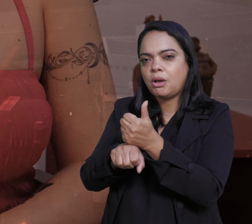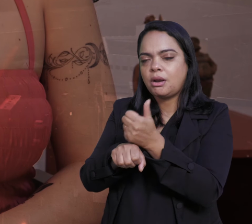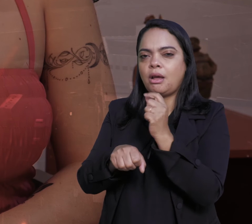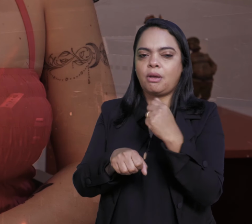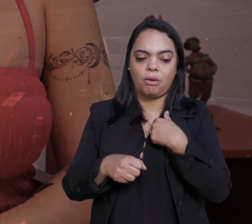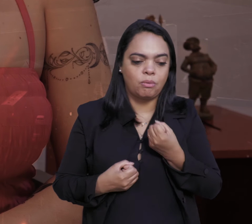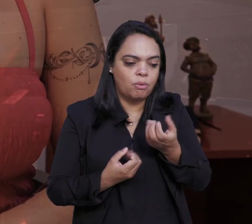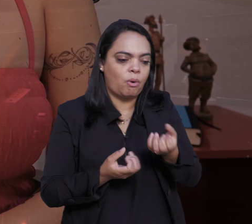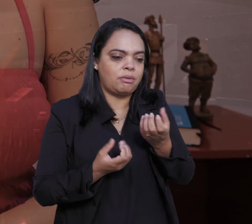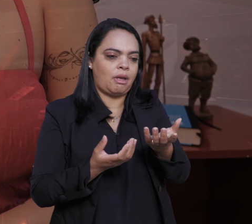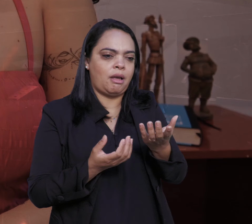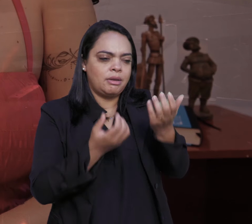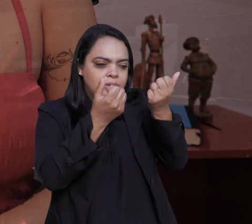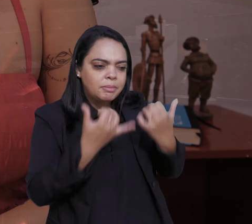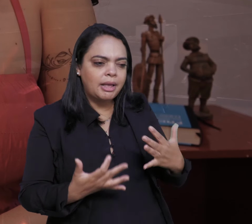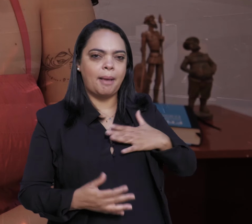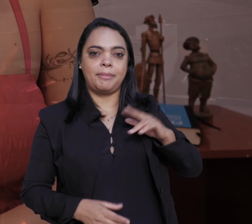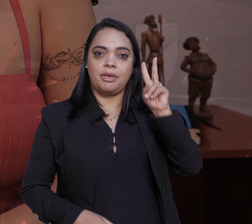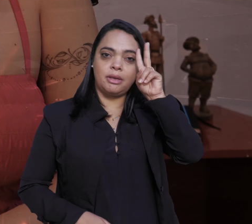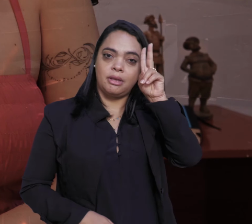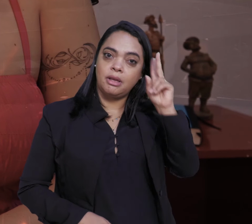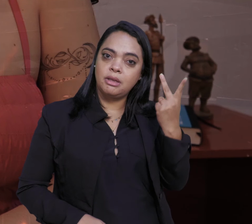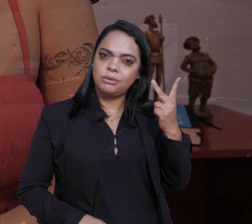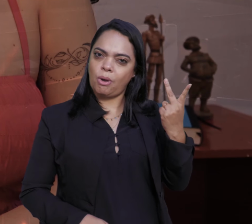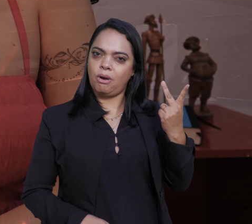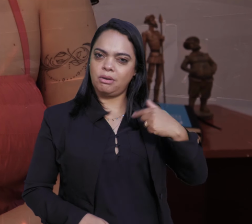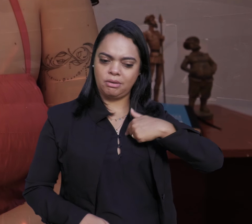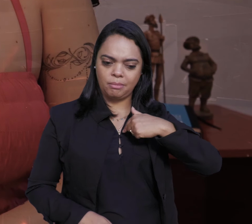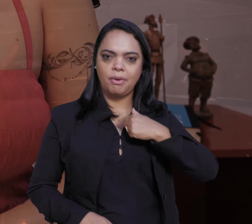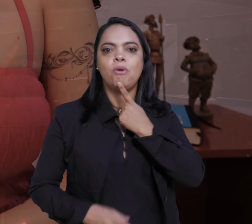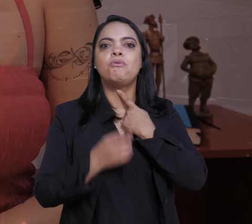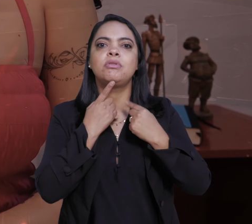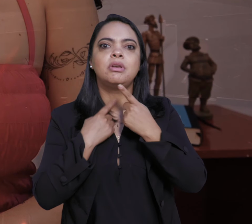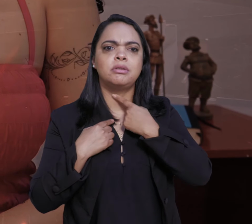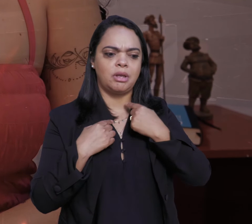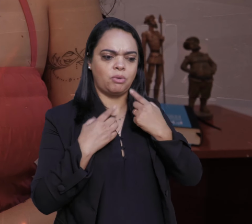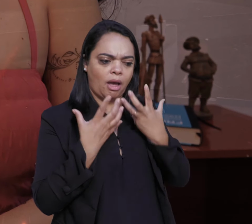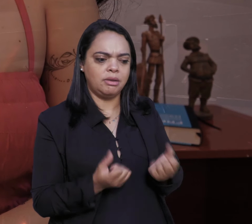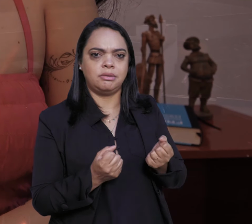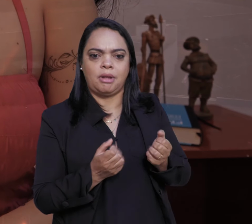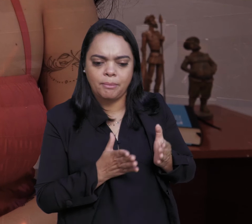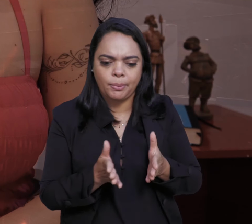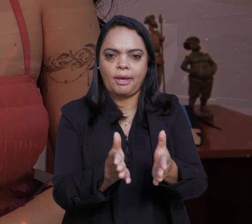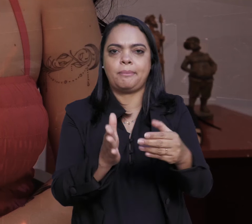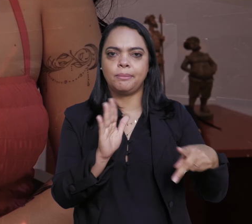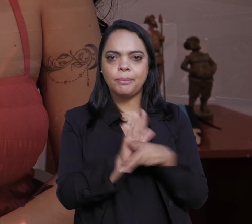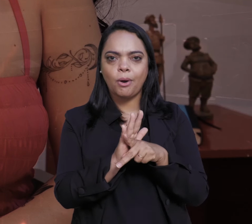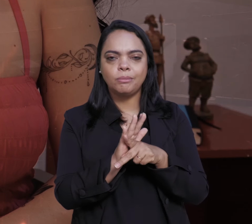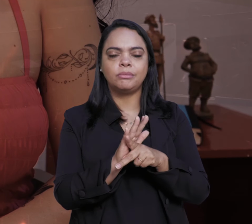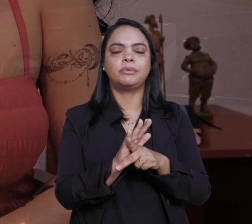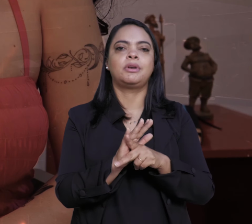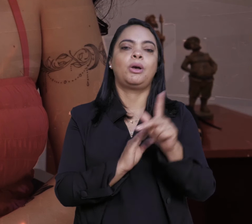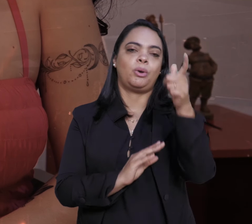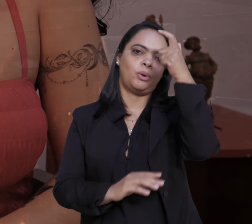ressignificar minha própria história e me empoderar do meu próprio desejo para seguir o meu caminho, eu vou tendo a certeza de